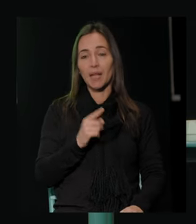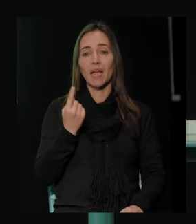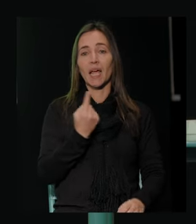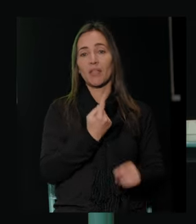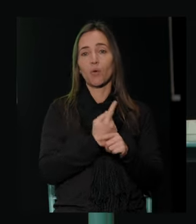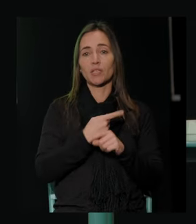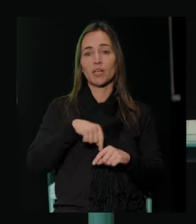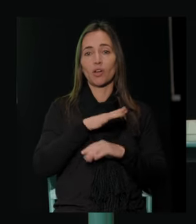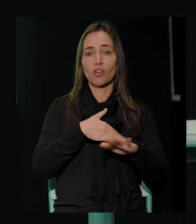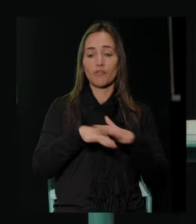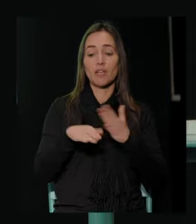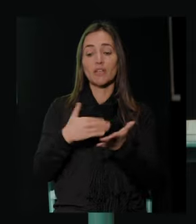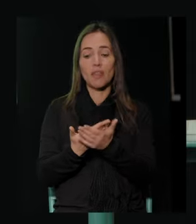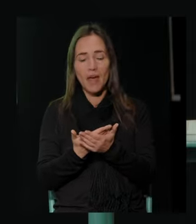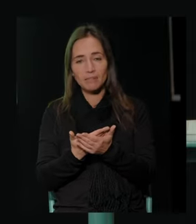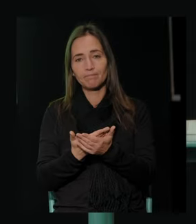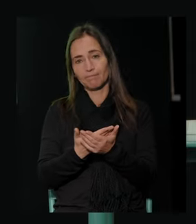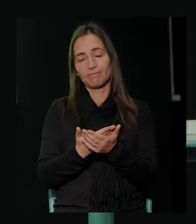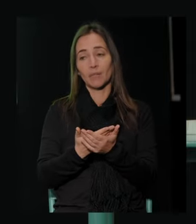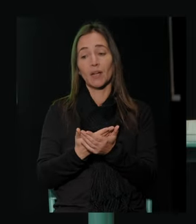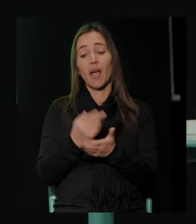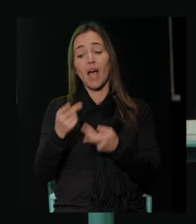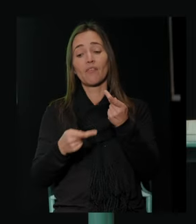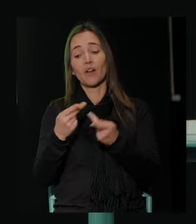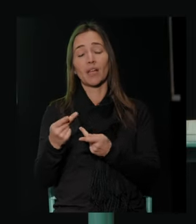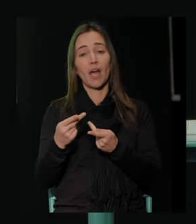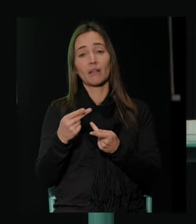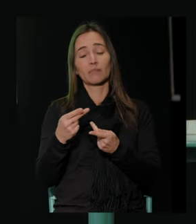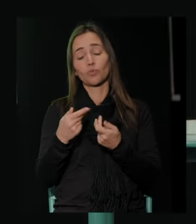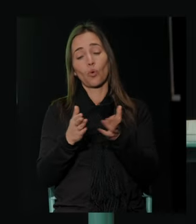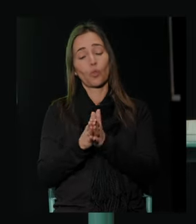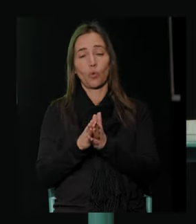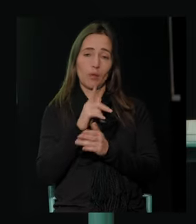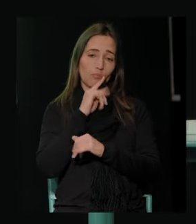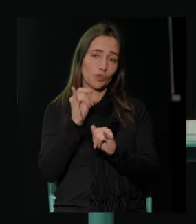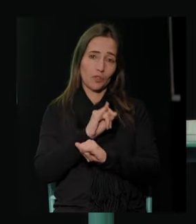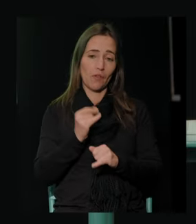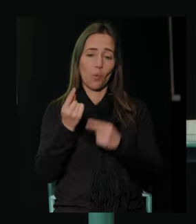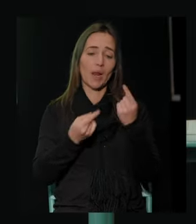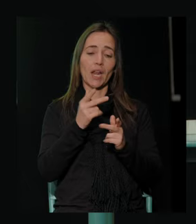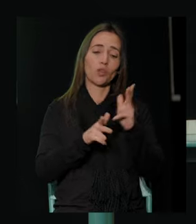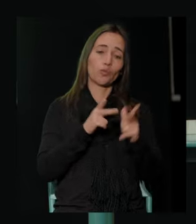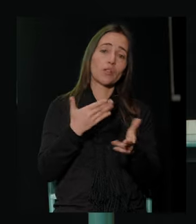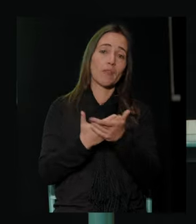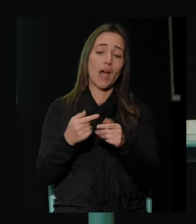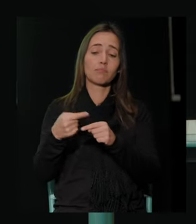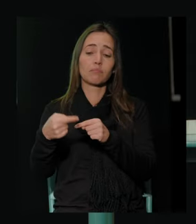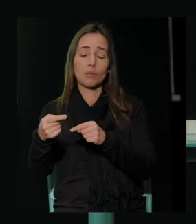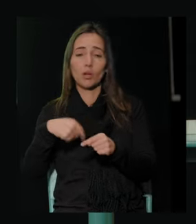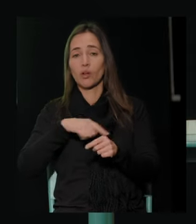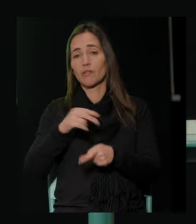que fazemos tem um efeito, é impossível medi-lo por completo, qualquer indústria vai ter efeitos secundários que nós não conseguimos